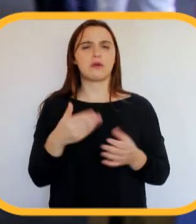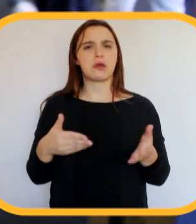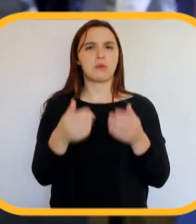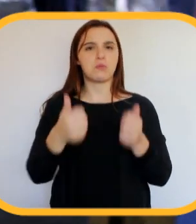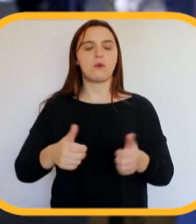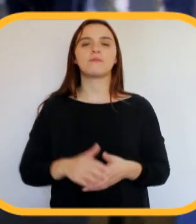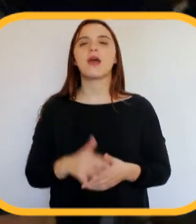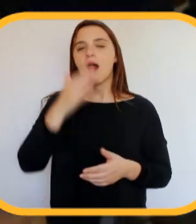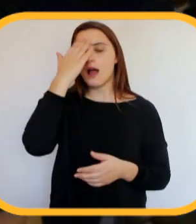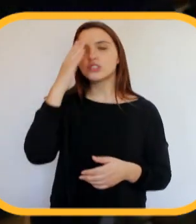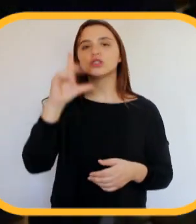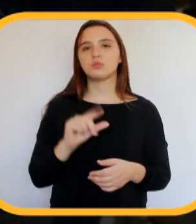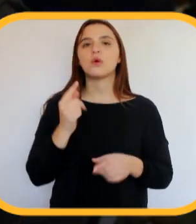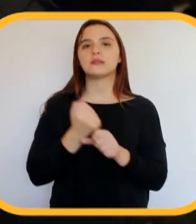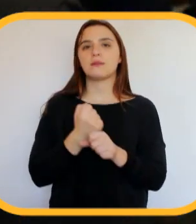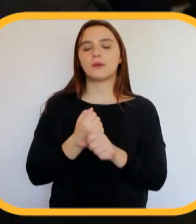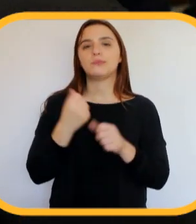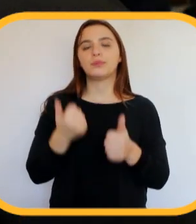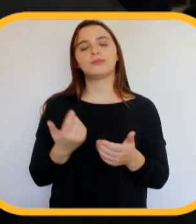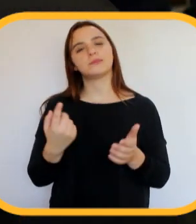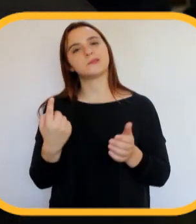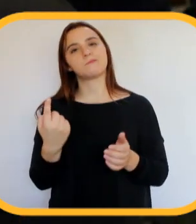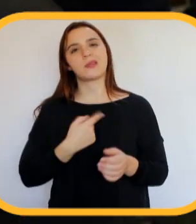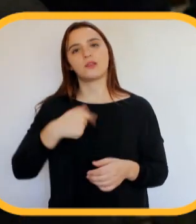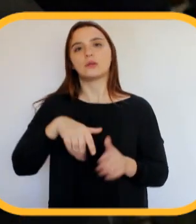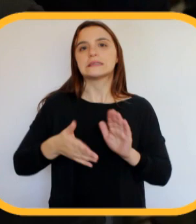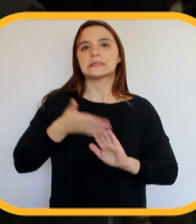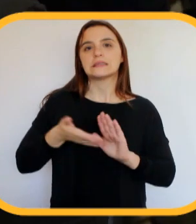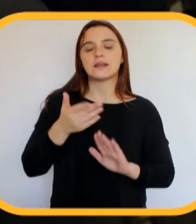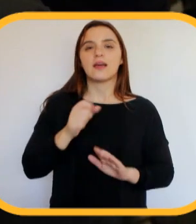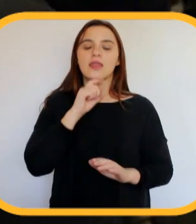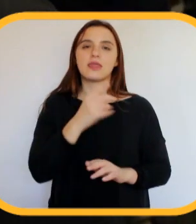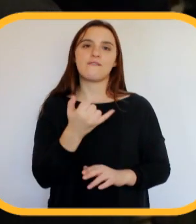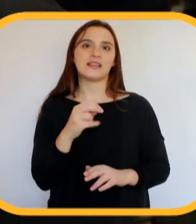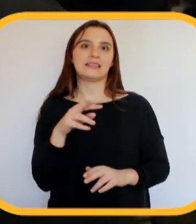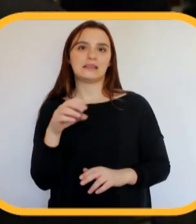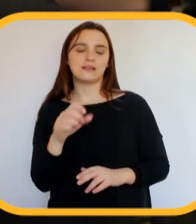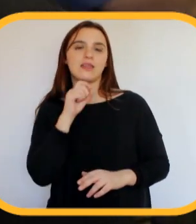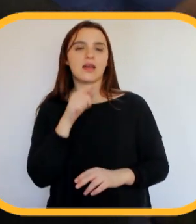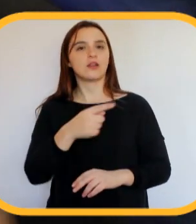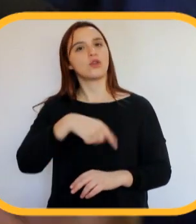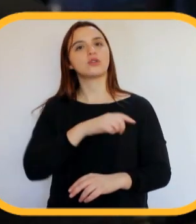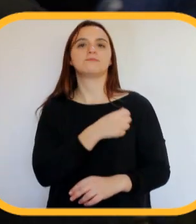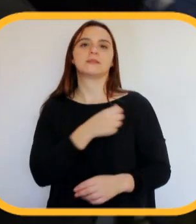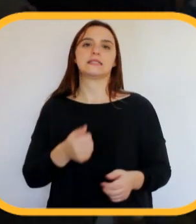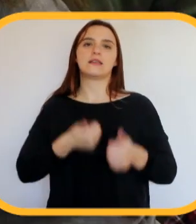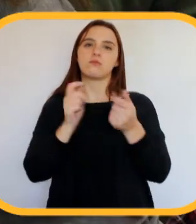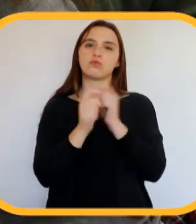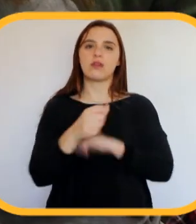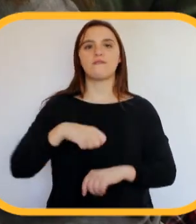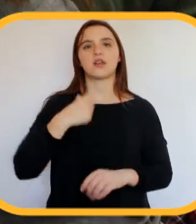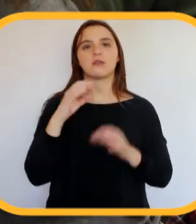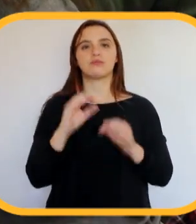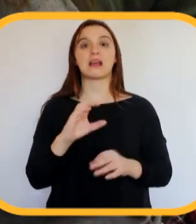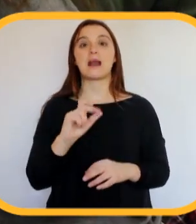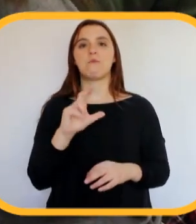no bom caminho. Acho que Lisboa está a fazer um bom trabalho, mas ainda assim temos que caminhar um bocadinho mais rápido para em 2030 realmente sermos uma cidade muito verde e